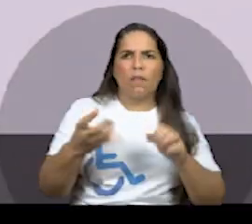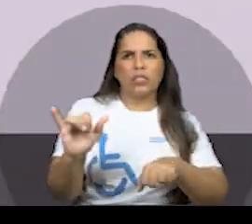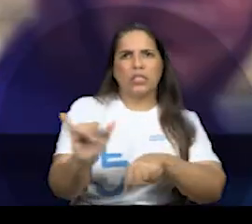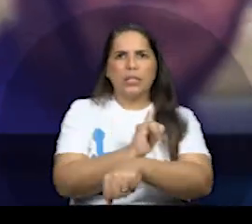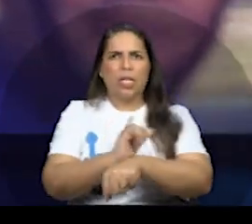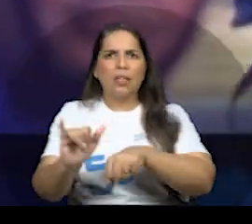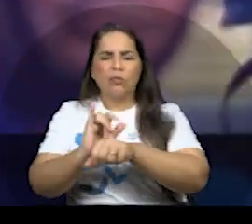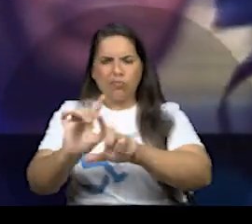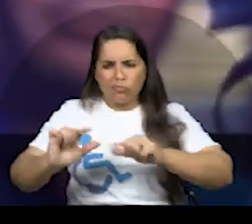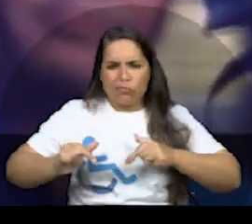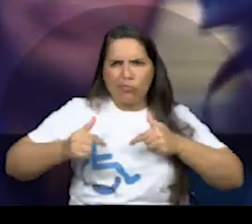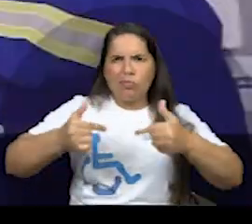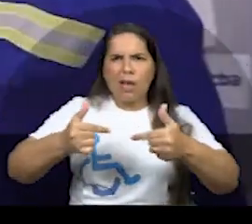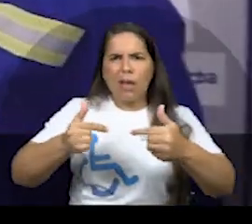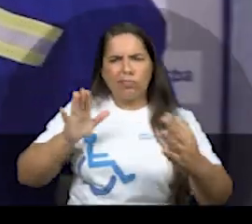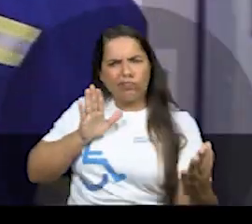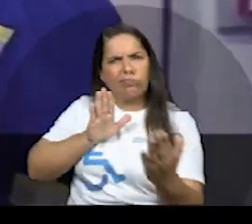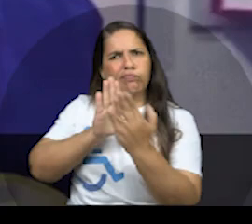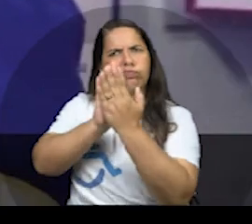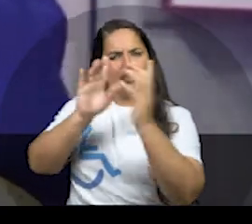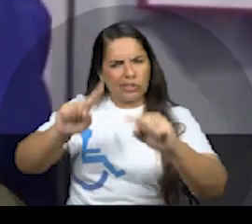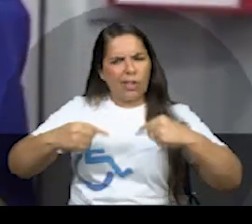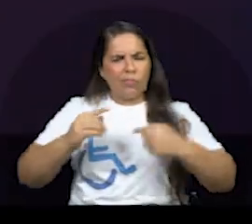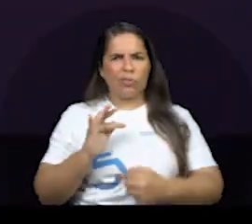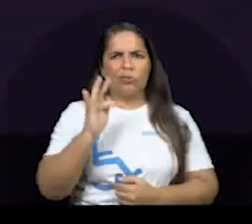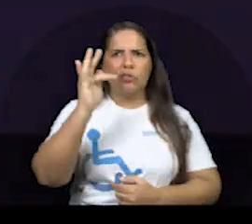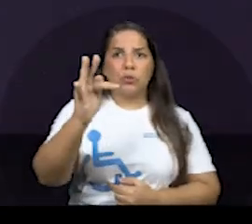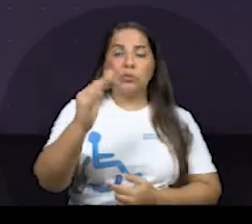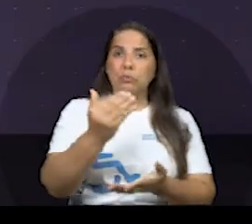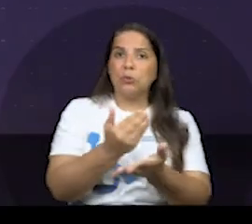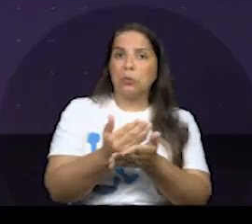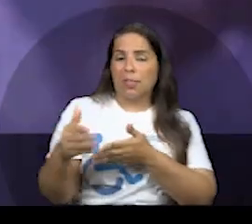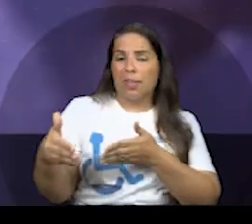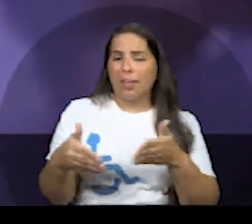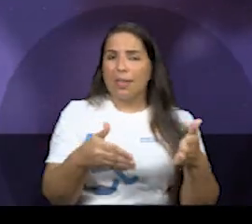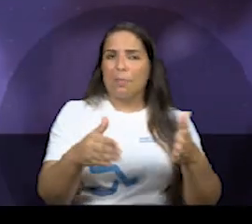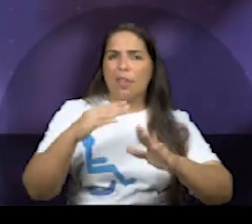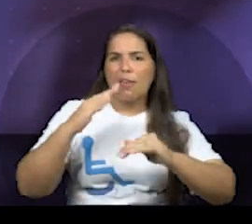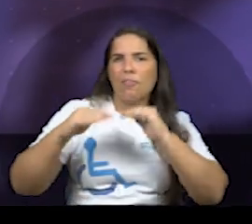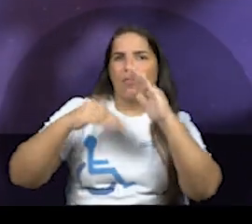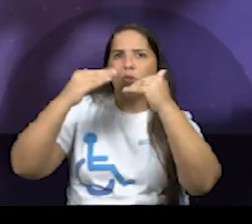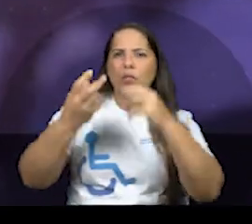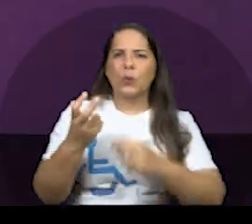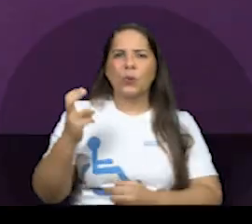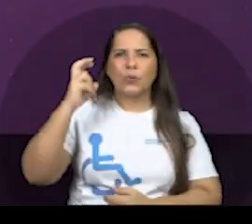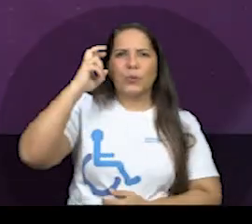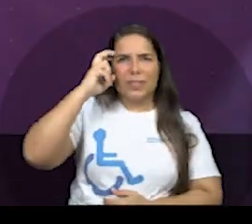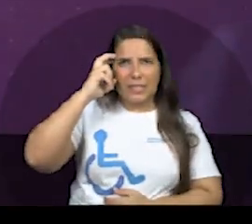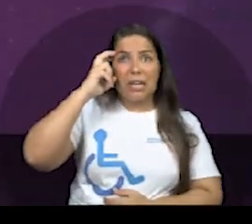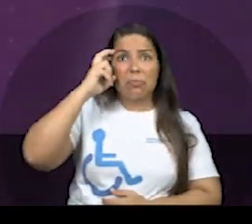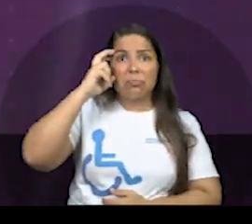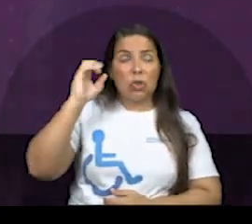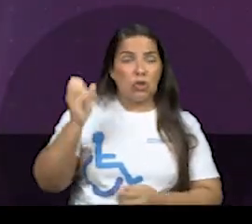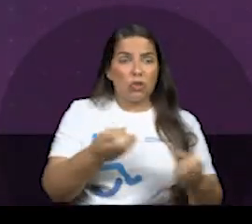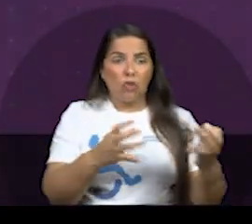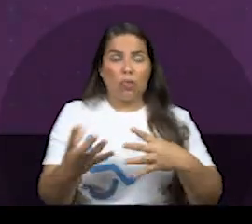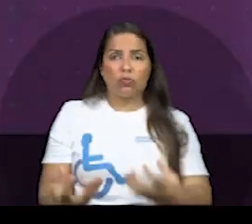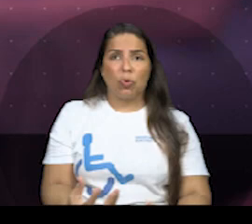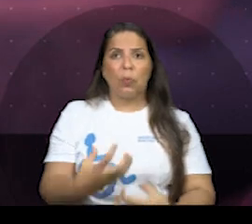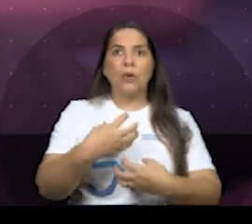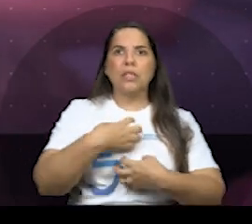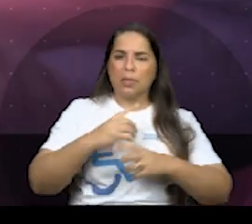novas estratégias para encarar os desafios do futuro e iniciamos uma jornada de evolução cultural, em que